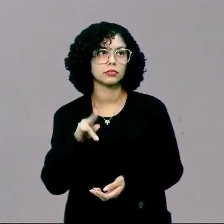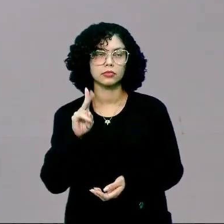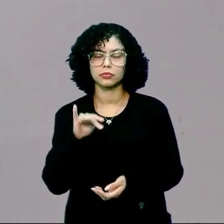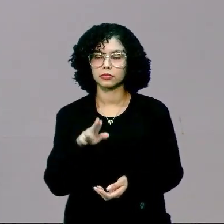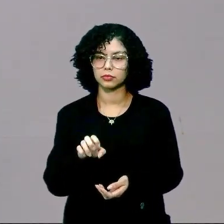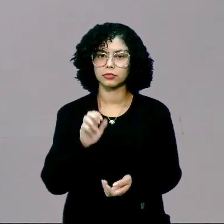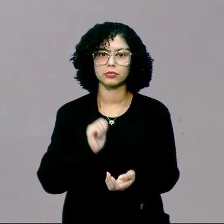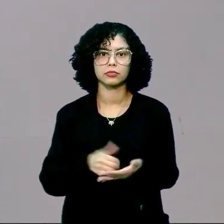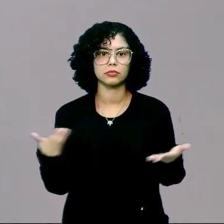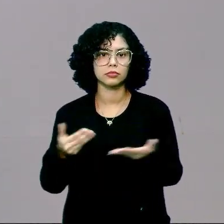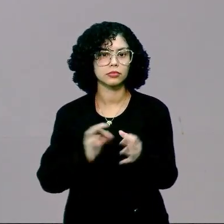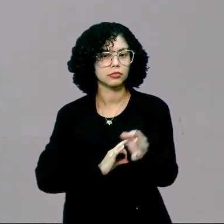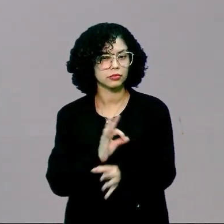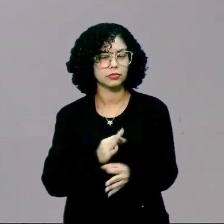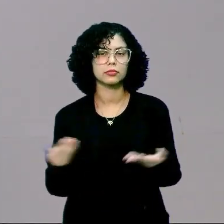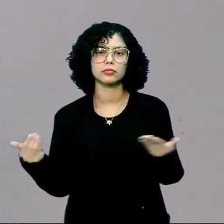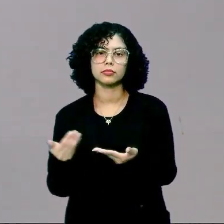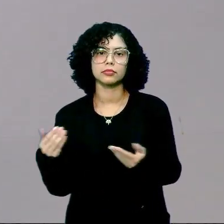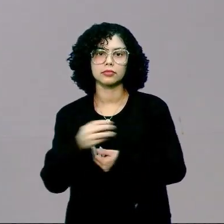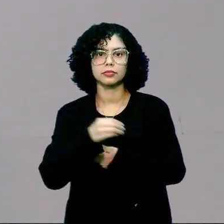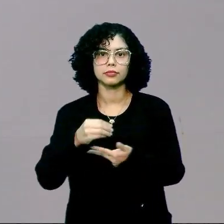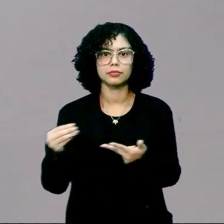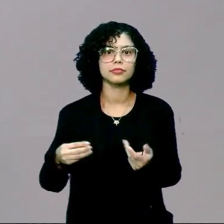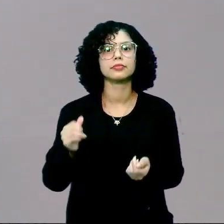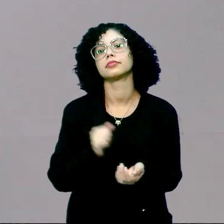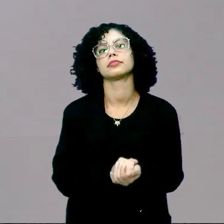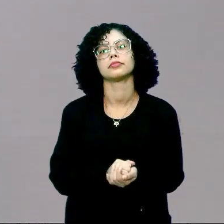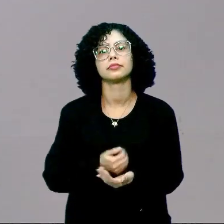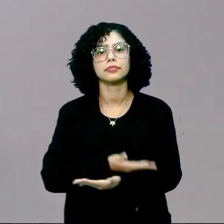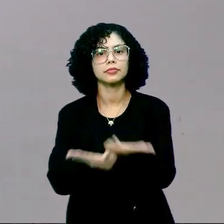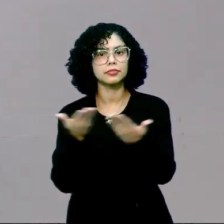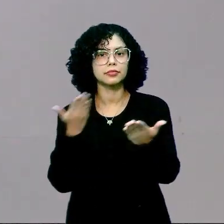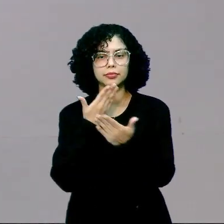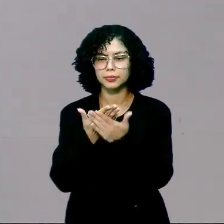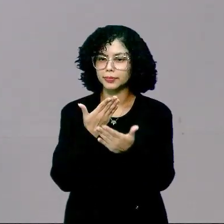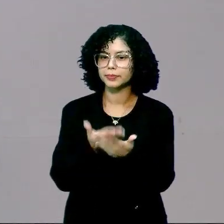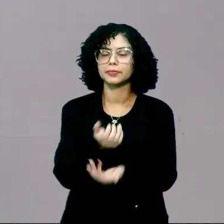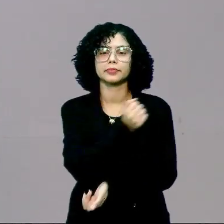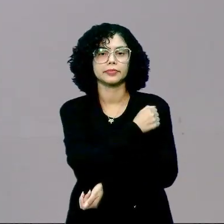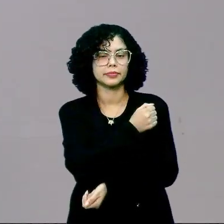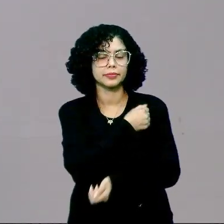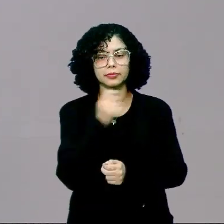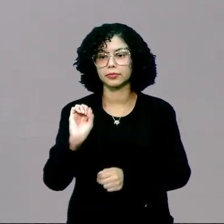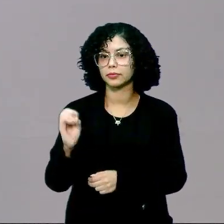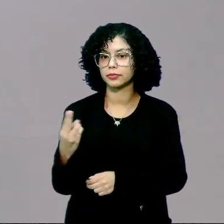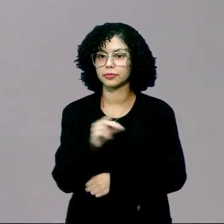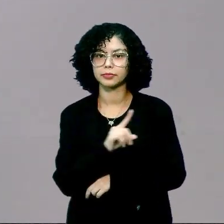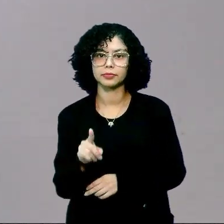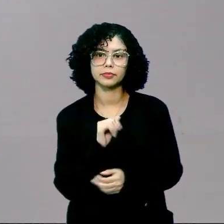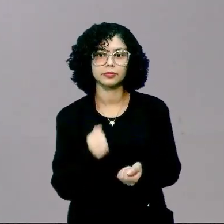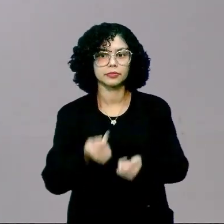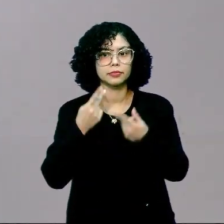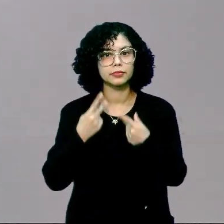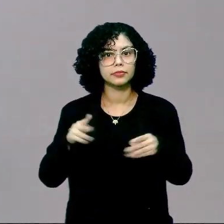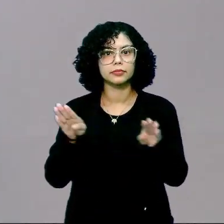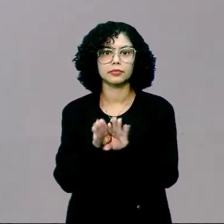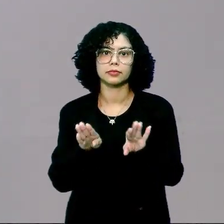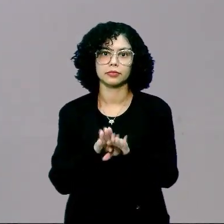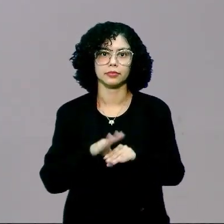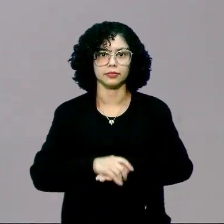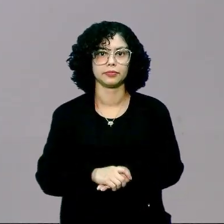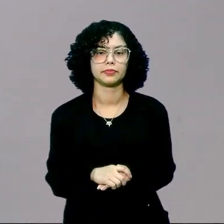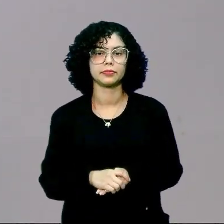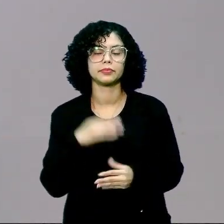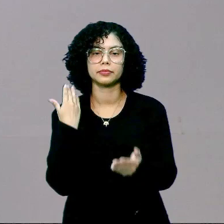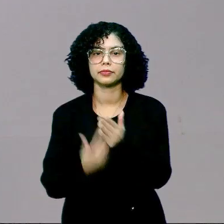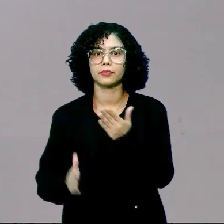e você que está aí se preparando para o Enem, né? Seja você estudante ou ex-estudante, seja bem-vindo também. Se